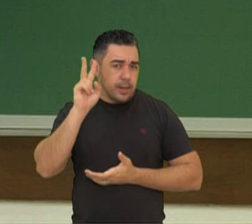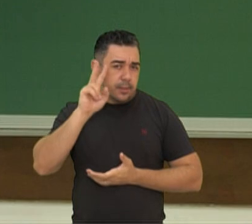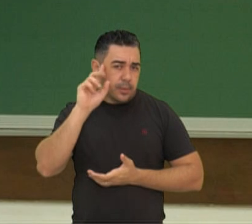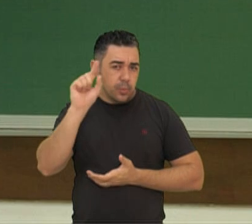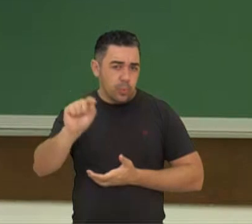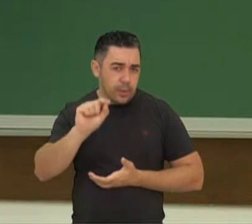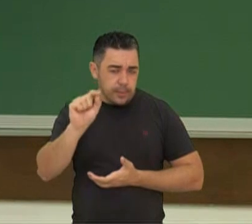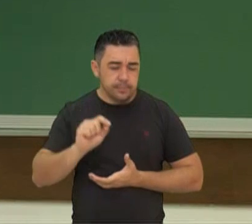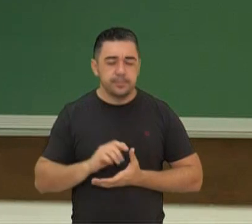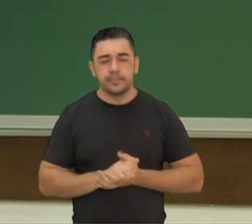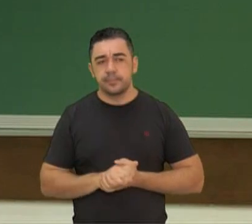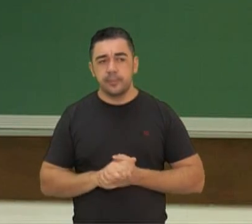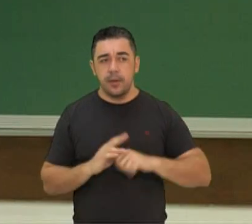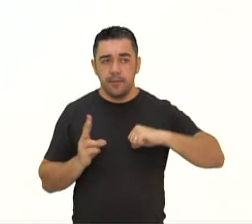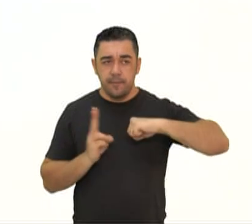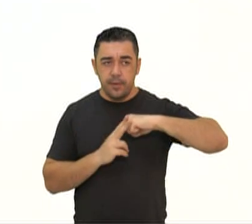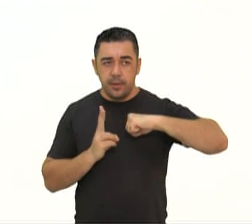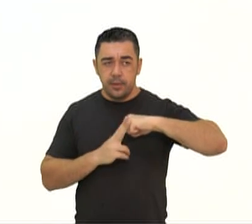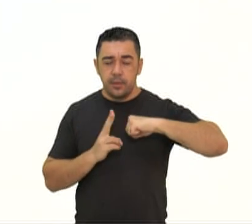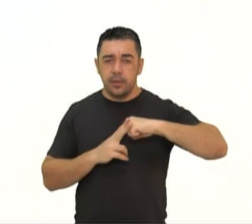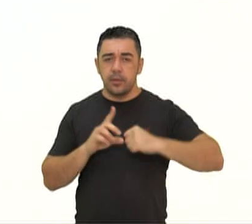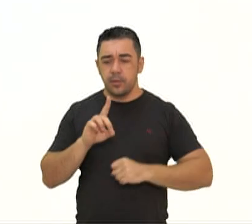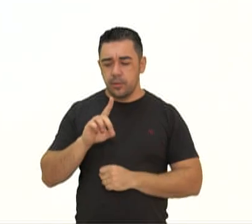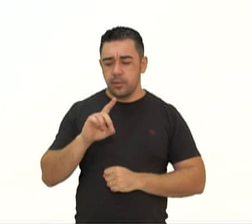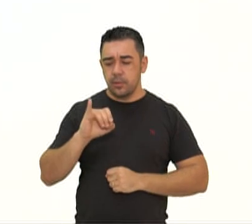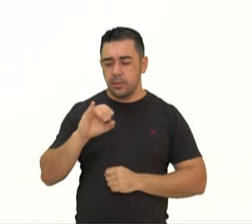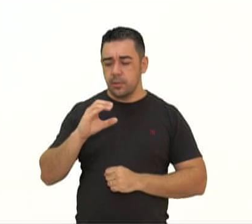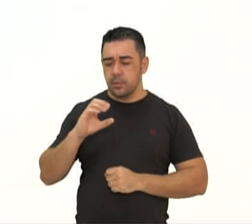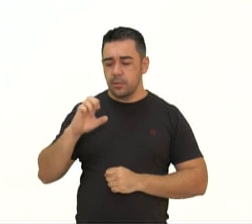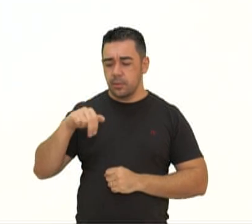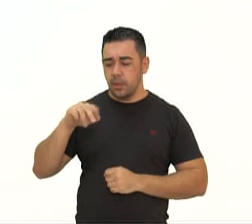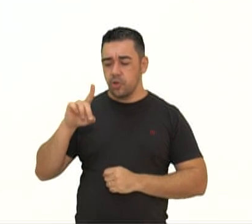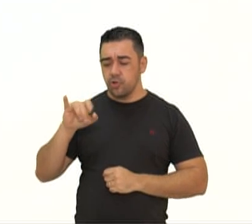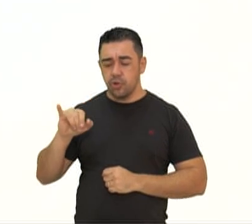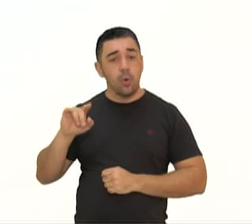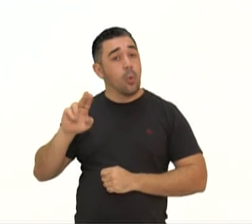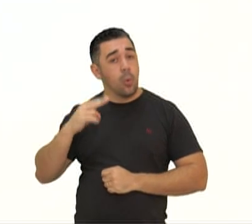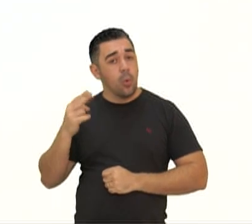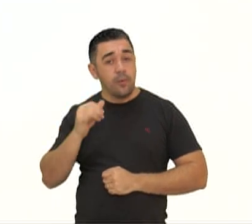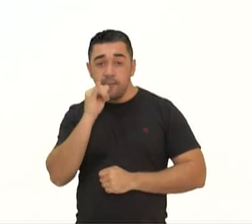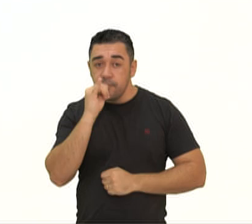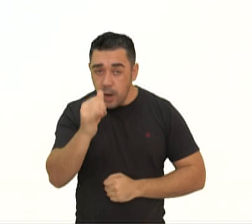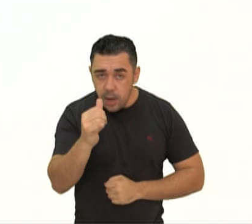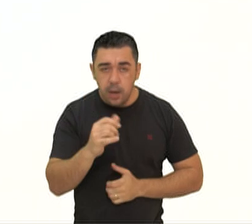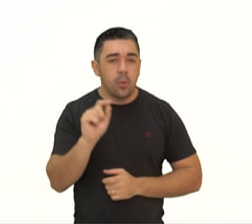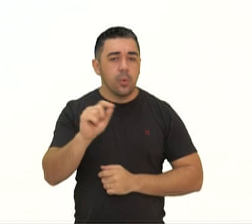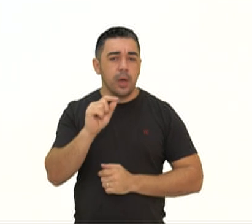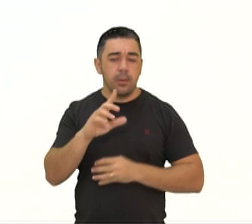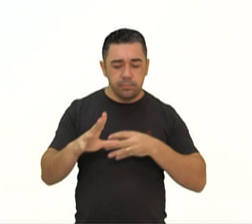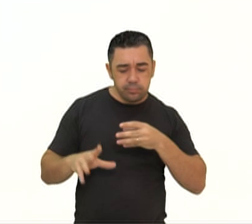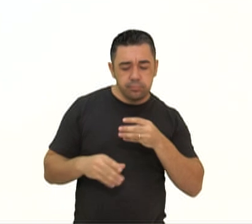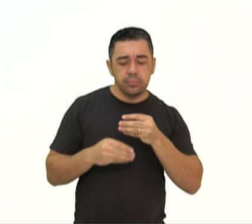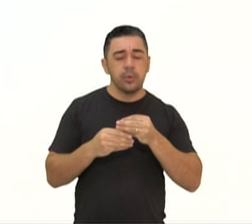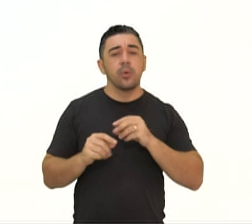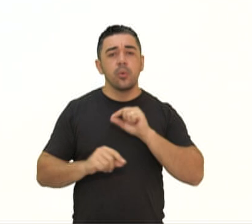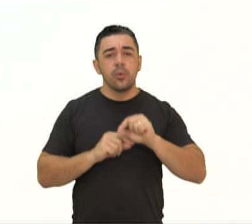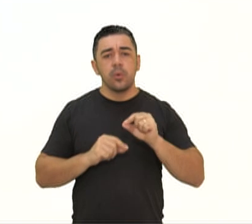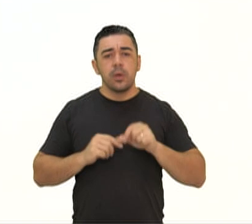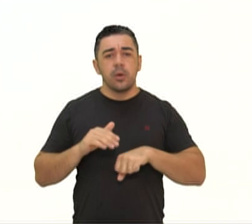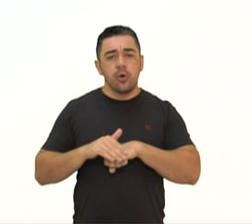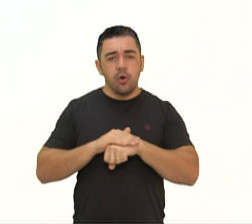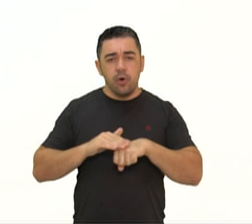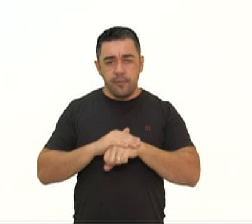Relembrando, então, os verbos dicende ou de dizer são aqueles usados para introduzir um